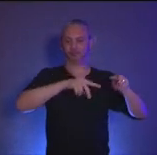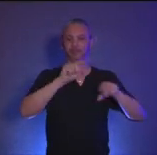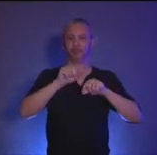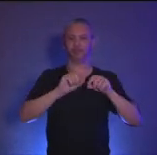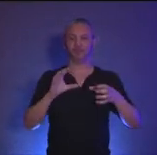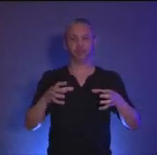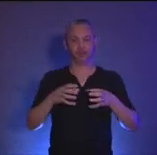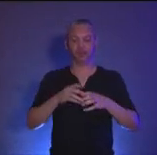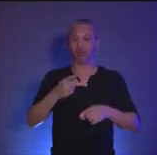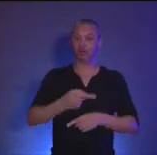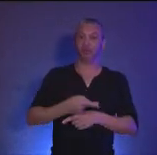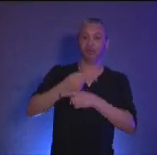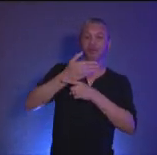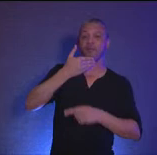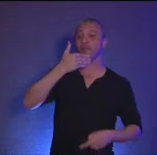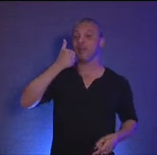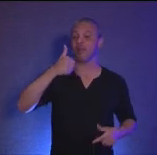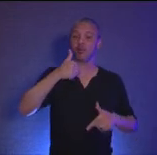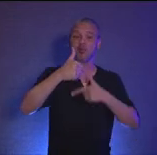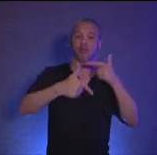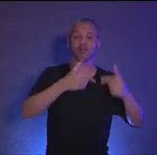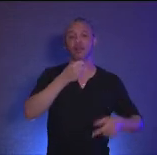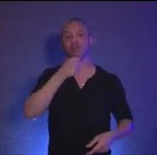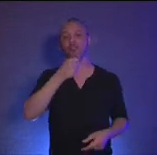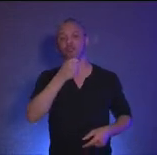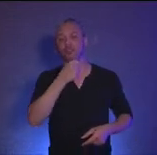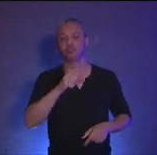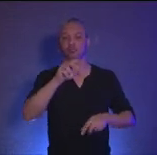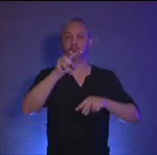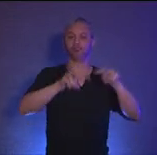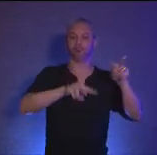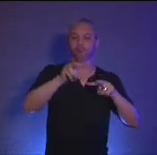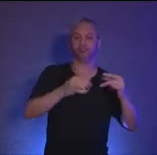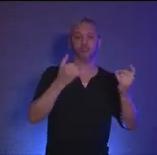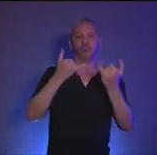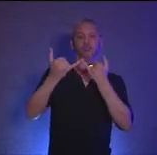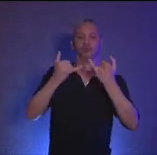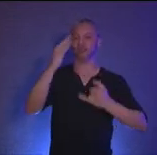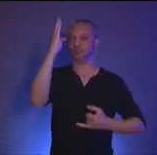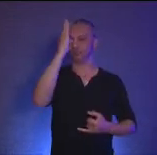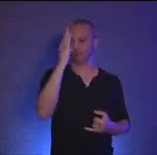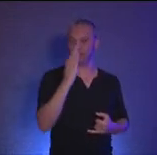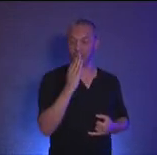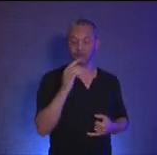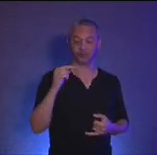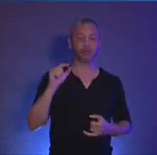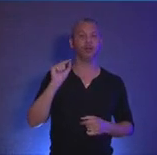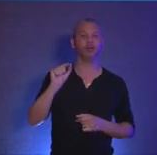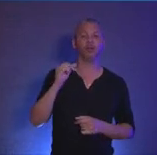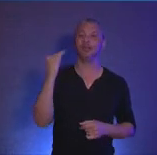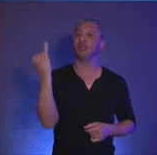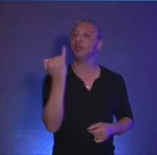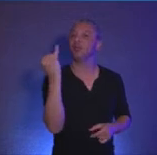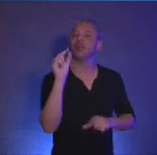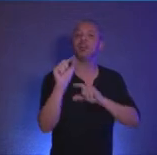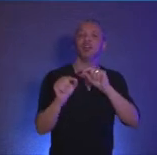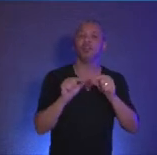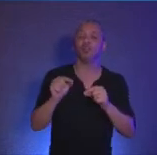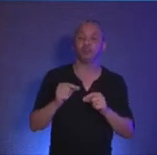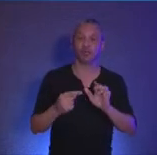ela premia os melhores trabalhos jornalísticos de visualização de dados do Brasil. E aqui importa a capacidade